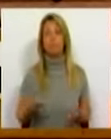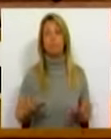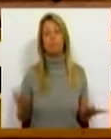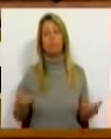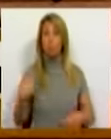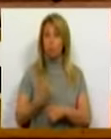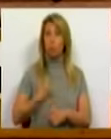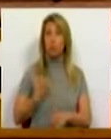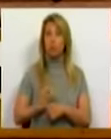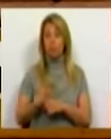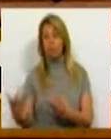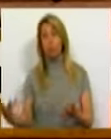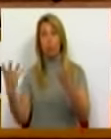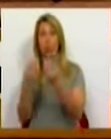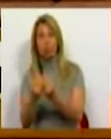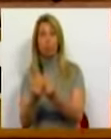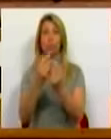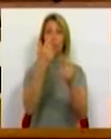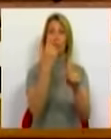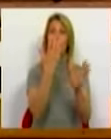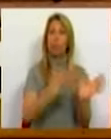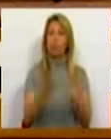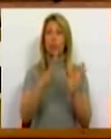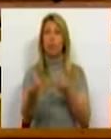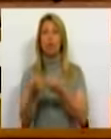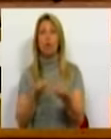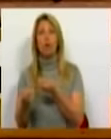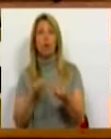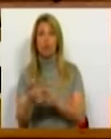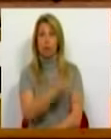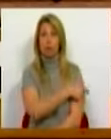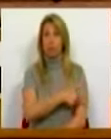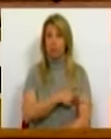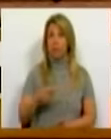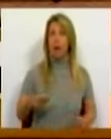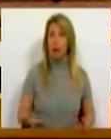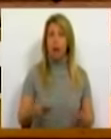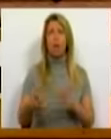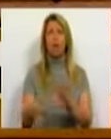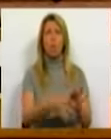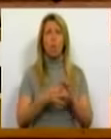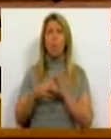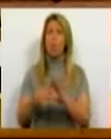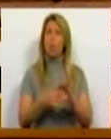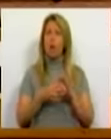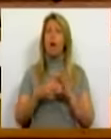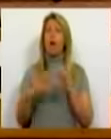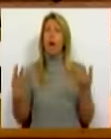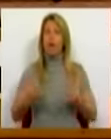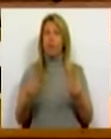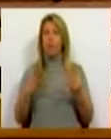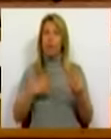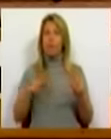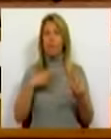O trabalho conjunto com os produtores e organizações representativas, que muito têm colaborado para encontrar soluções